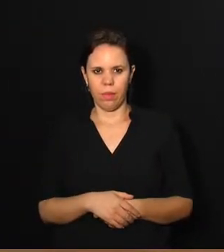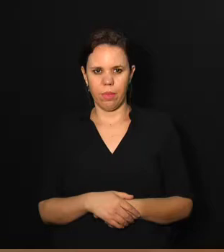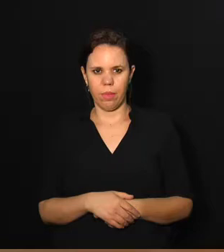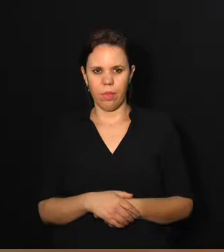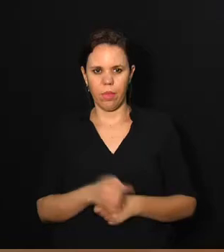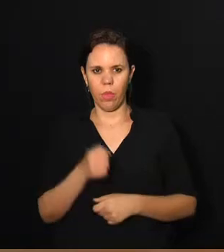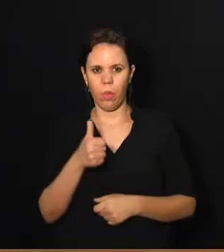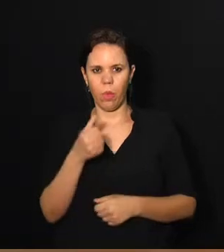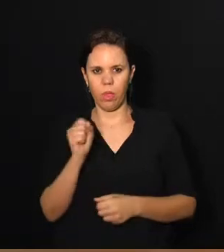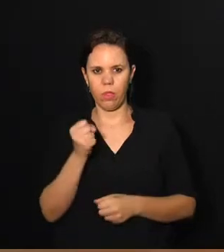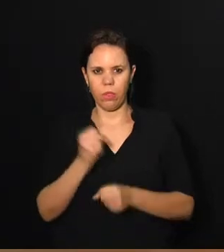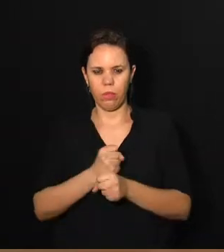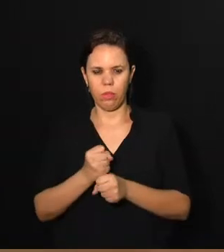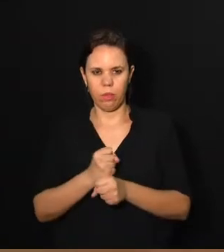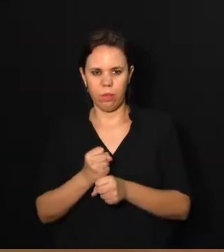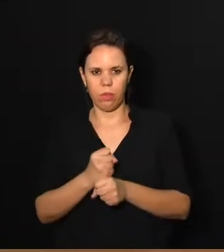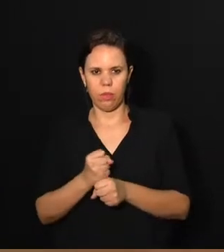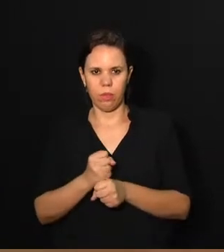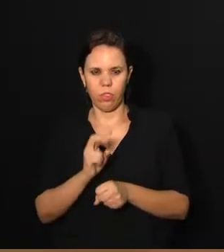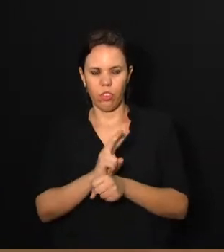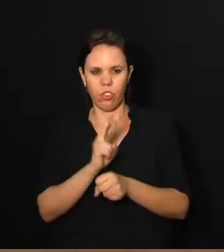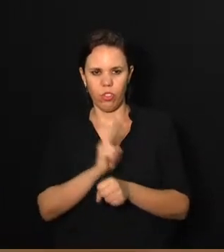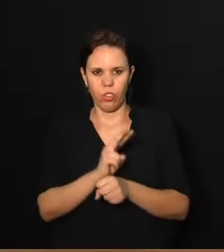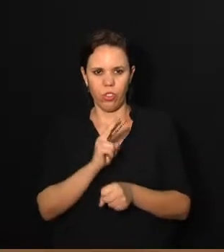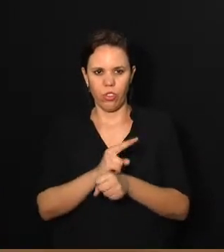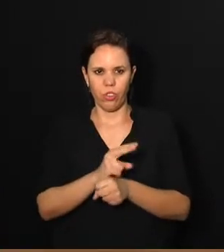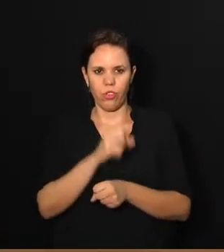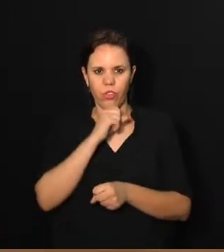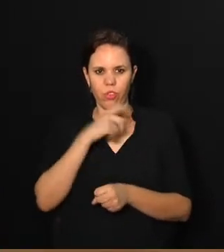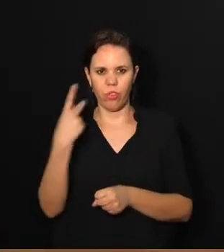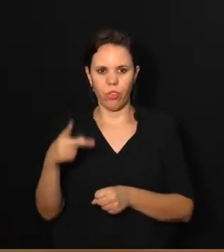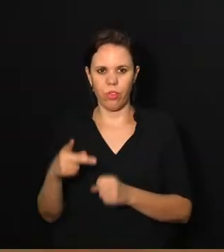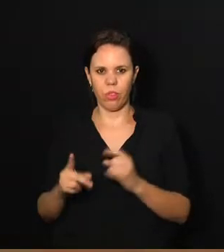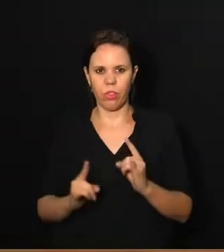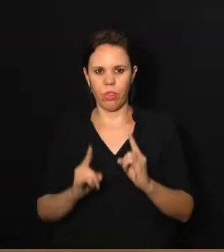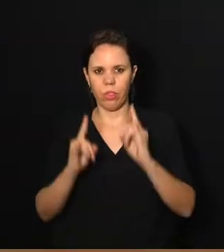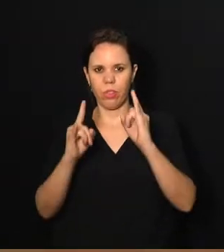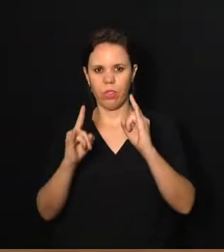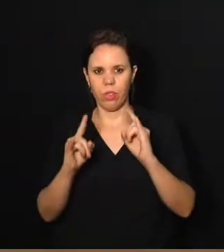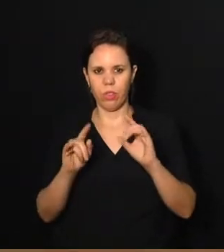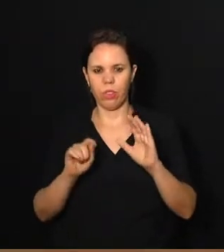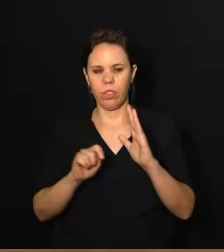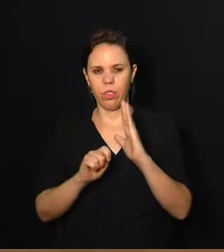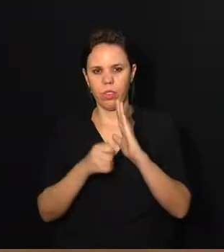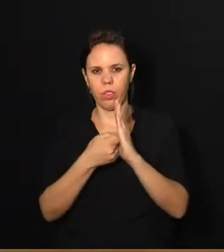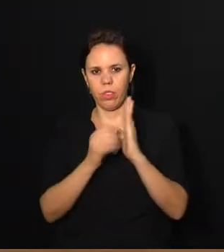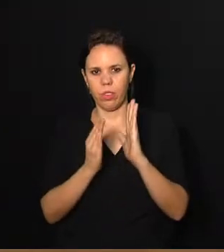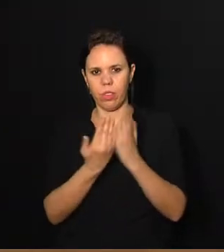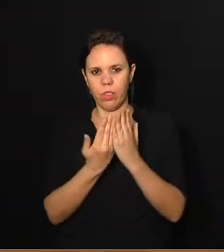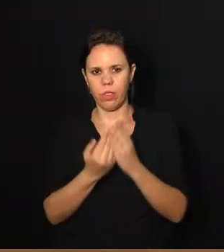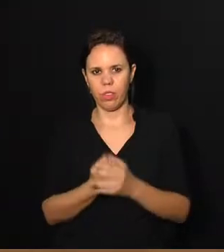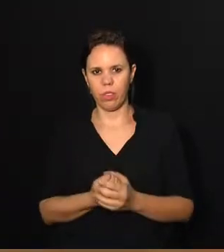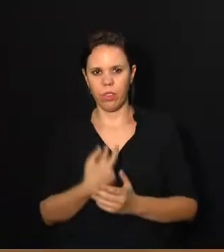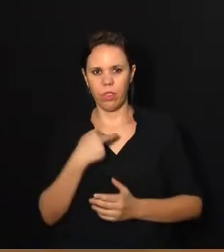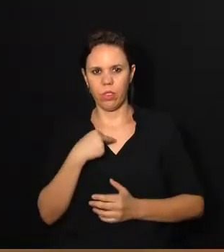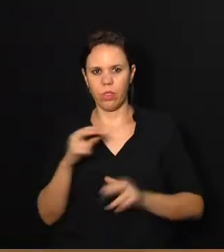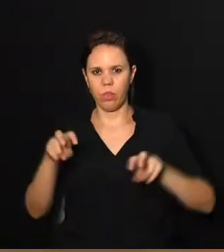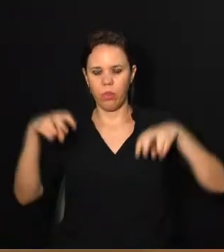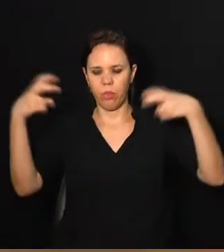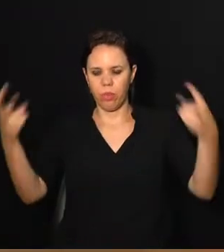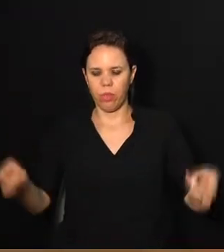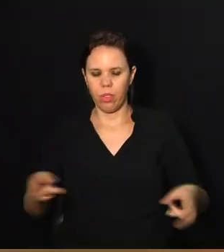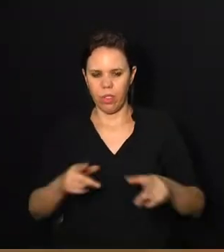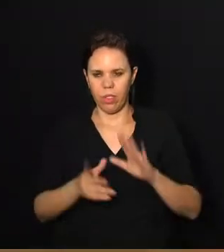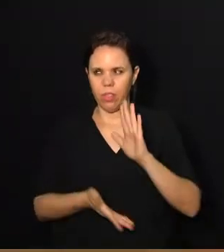quase 8 anos. Que essa idosa no apartamento, nós tudo trancado para essa idosa não pular, não